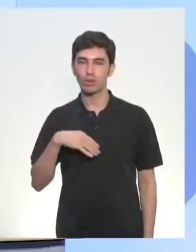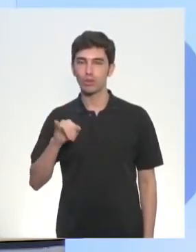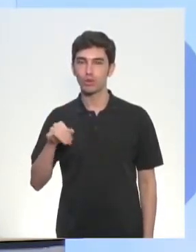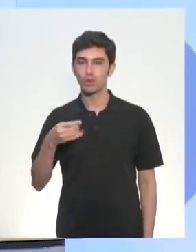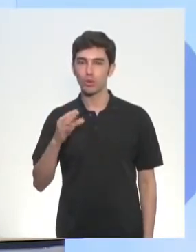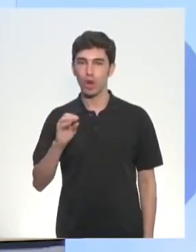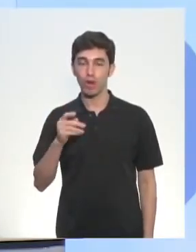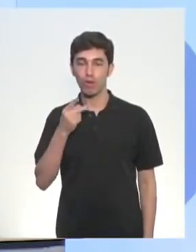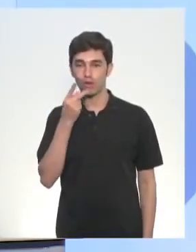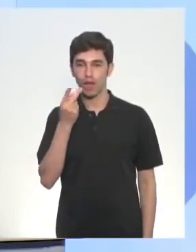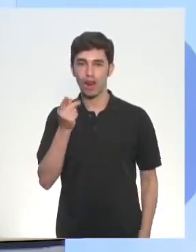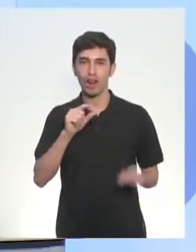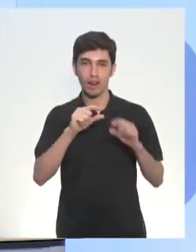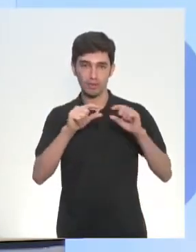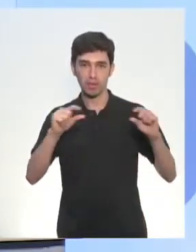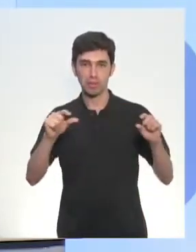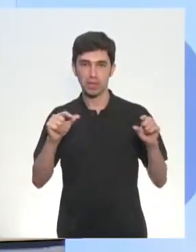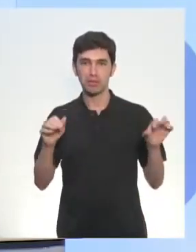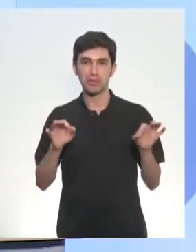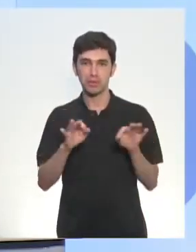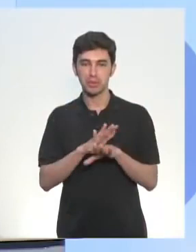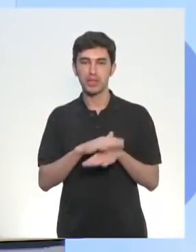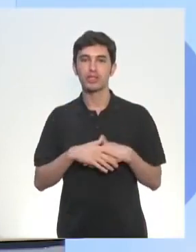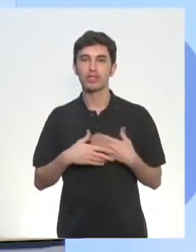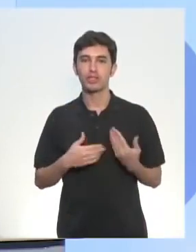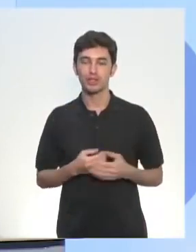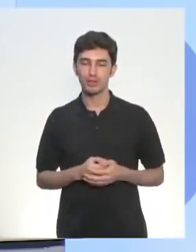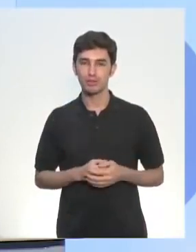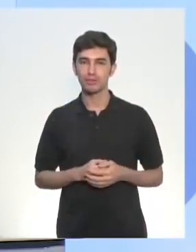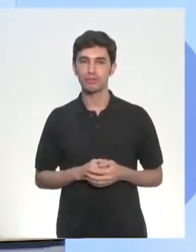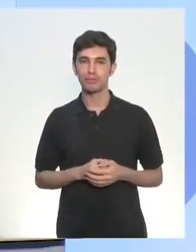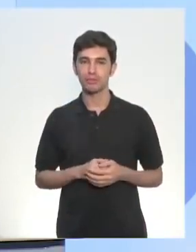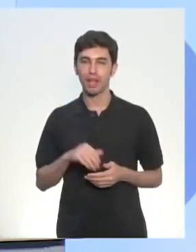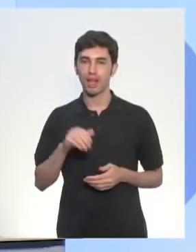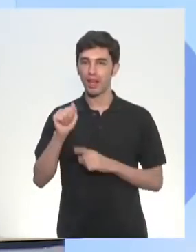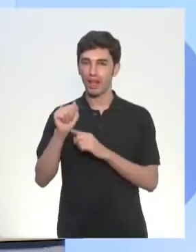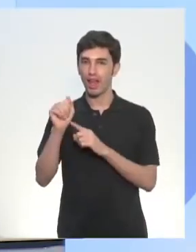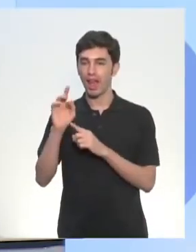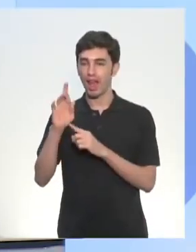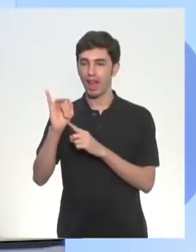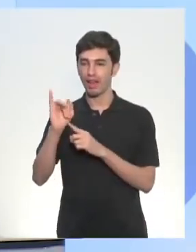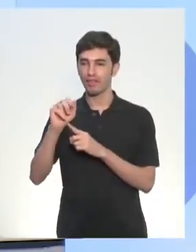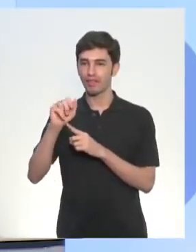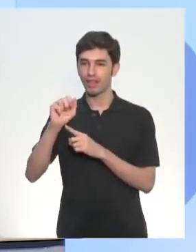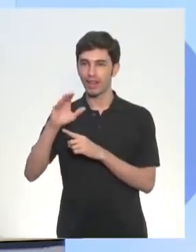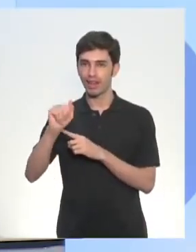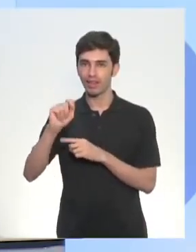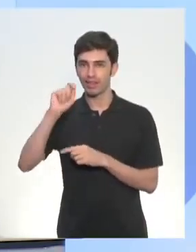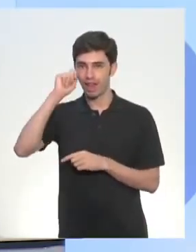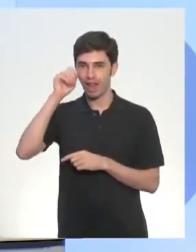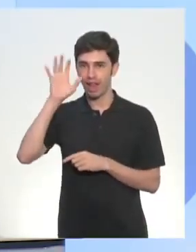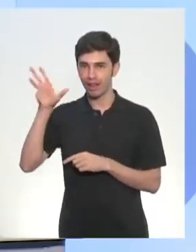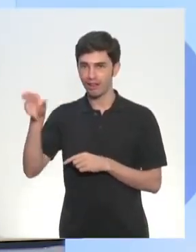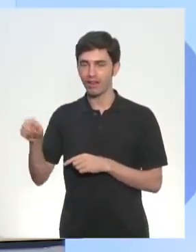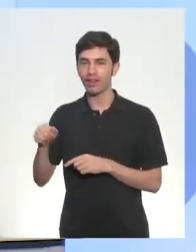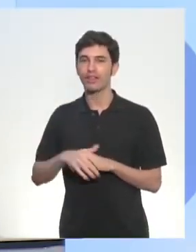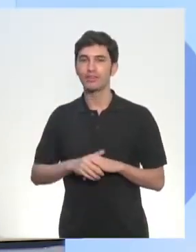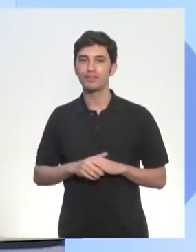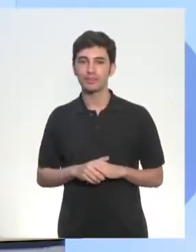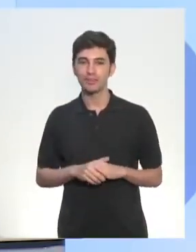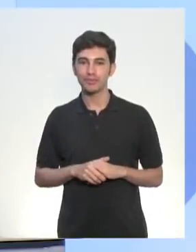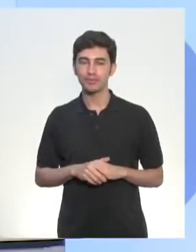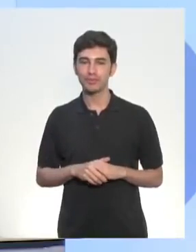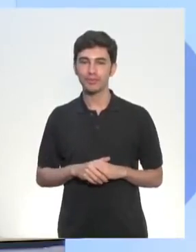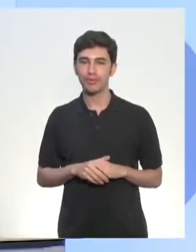a primeira completinha lá. Elon Musk is from South Africa. E depois as outras vieram só separadinhas assim. Então,